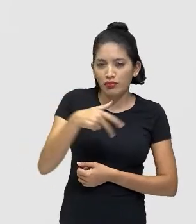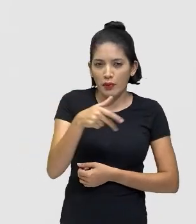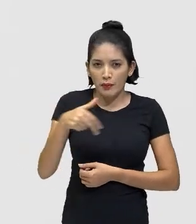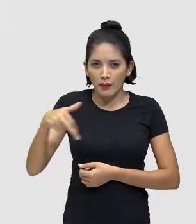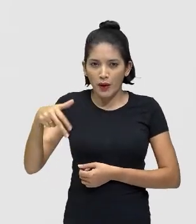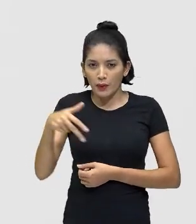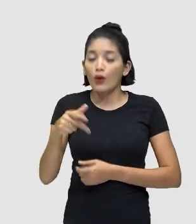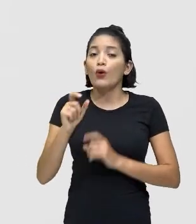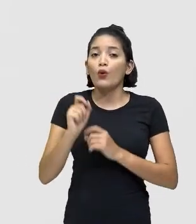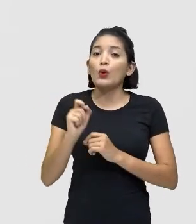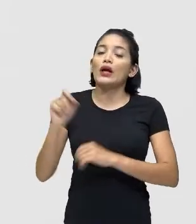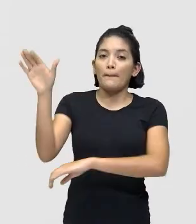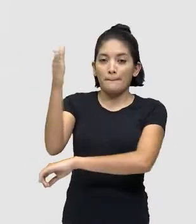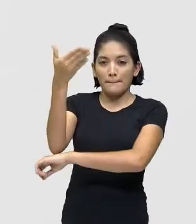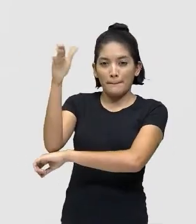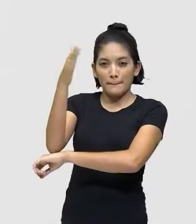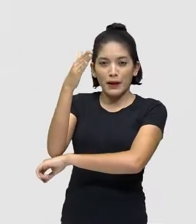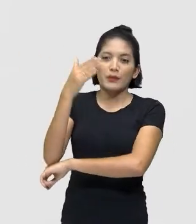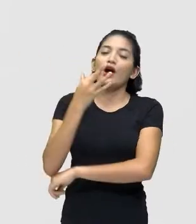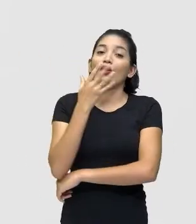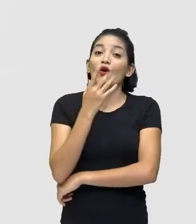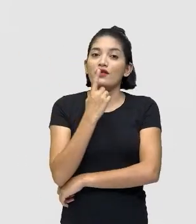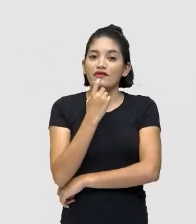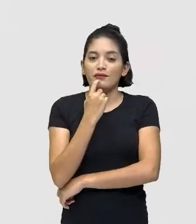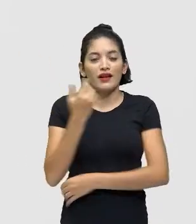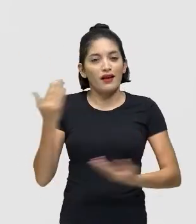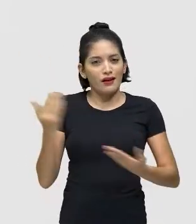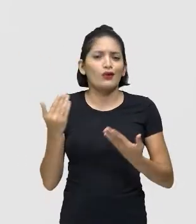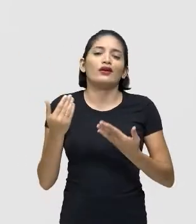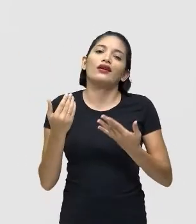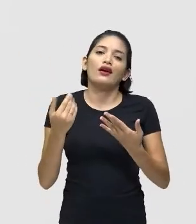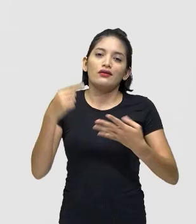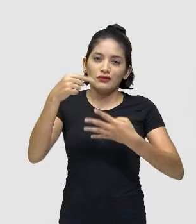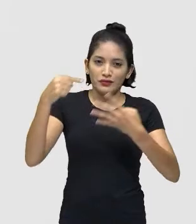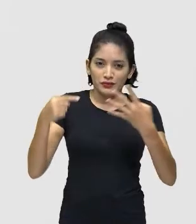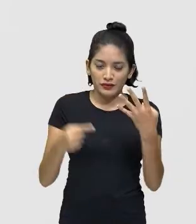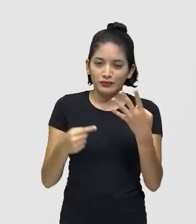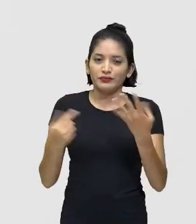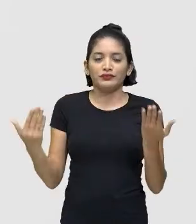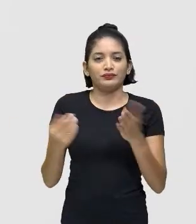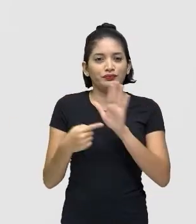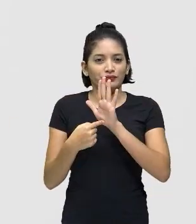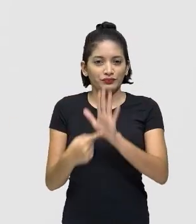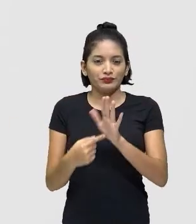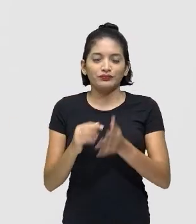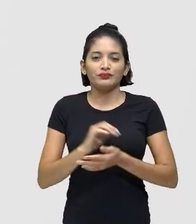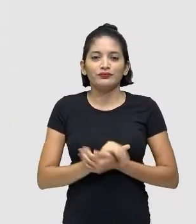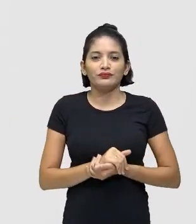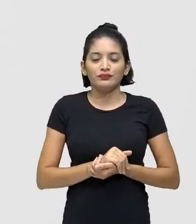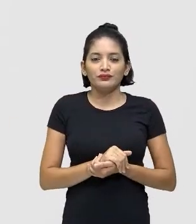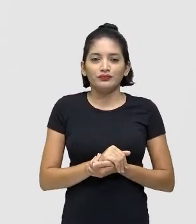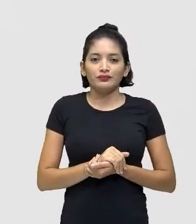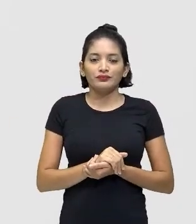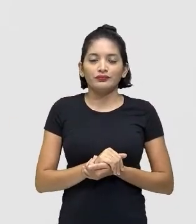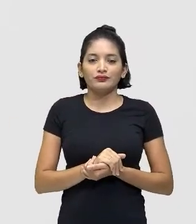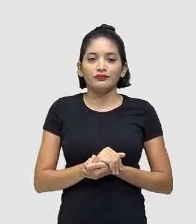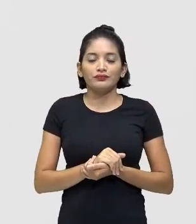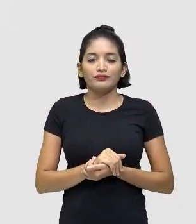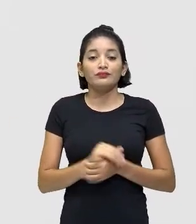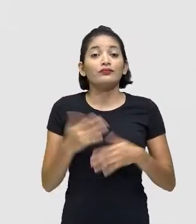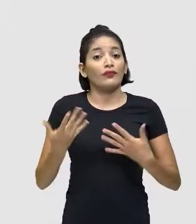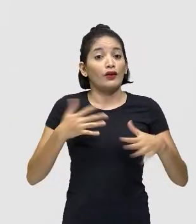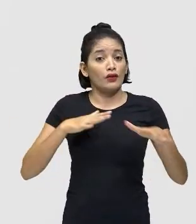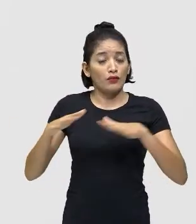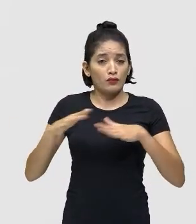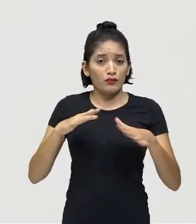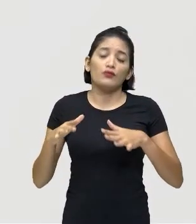aí com uma bandeira vermelha. Então, vamos às questões, então? Olha só, deixa eu mostrar para vocês aqui. A movimentação